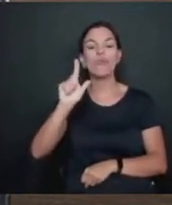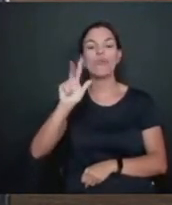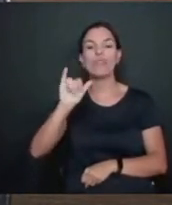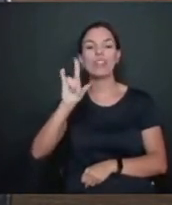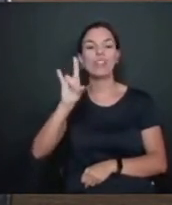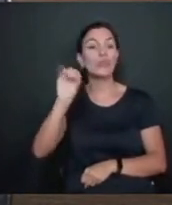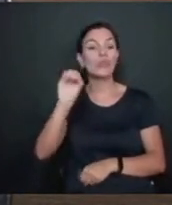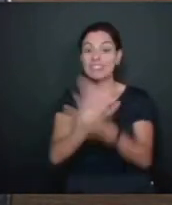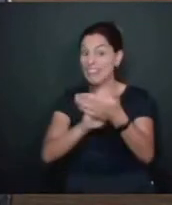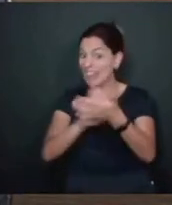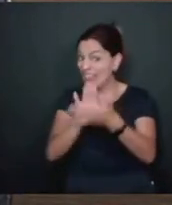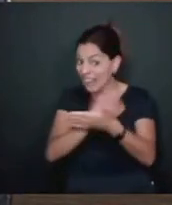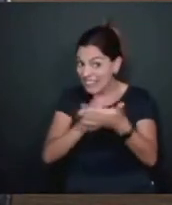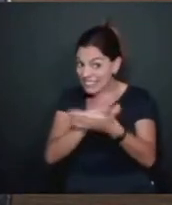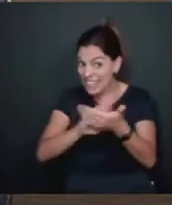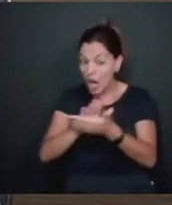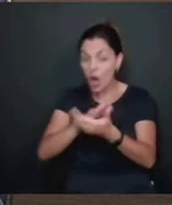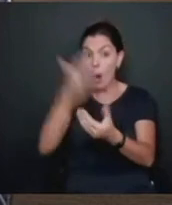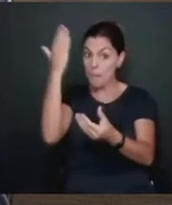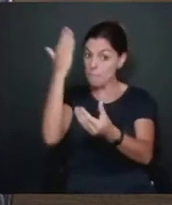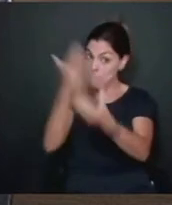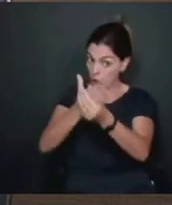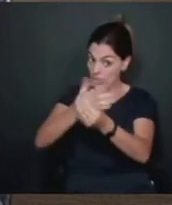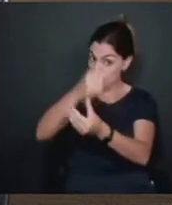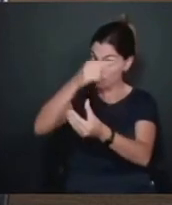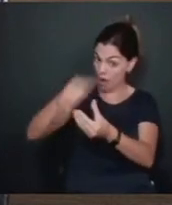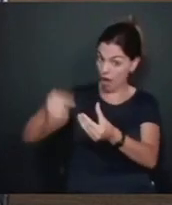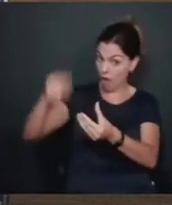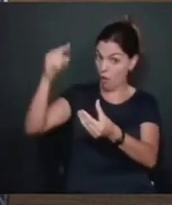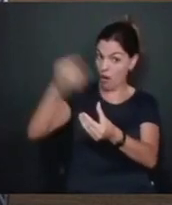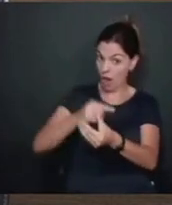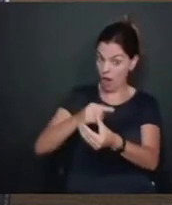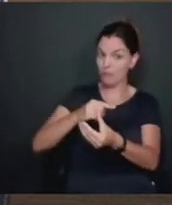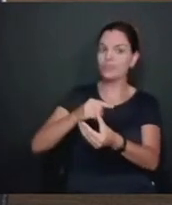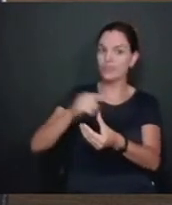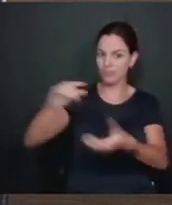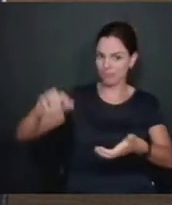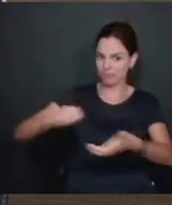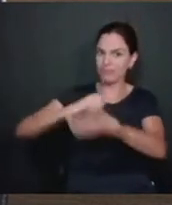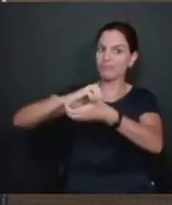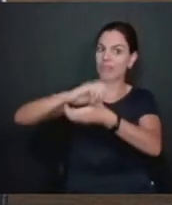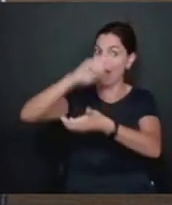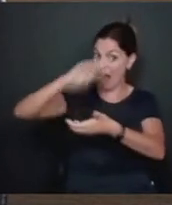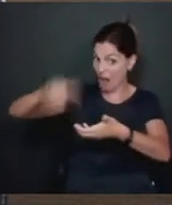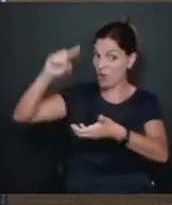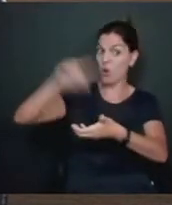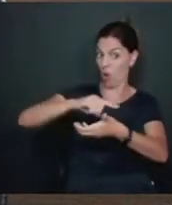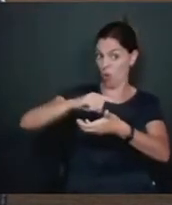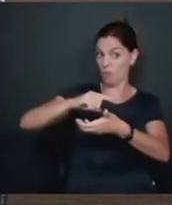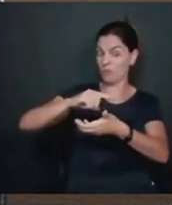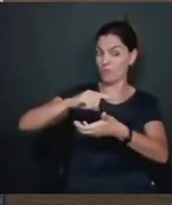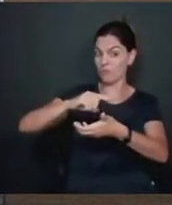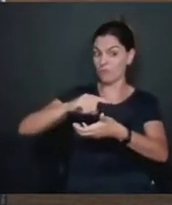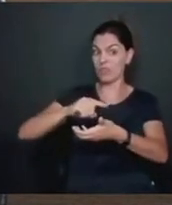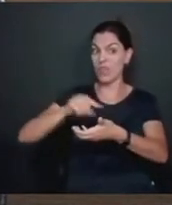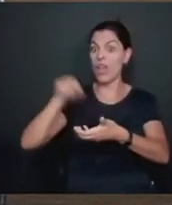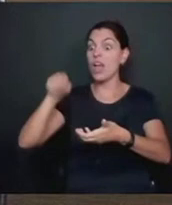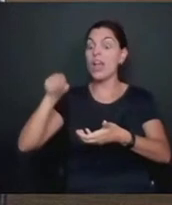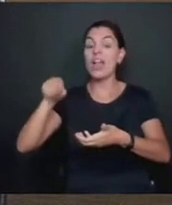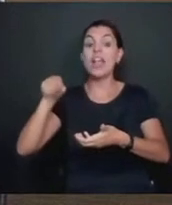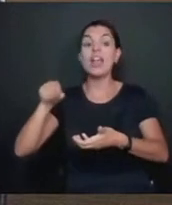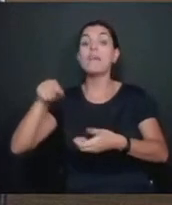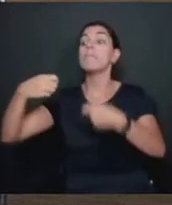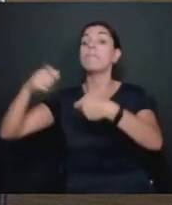anulados pelo Supremo Tribunal Federal e ele deveria ter sido julgado de novo por um outro juízo